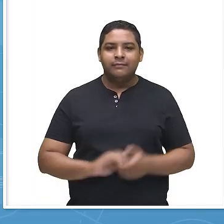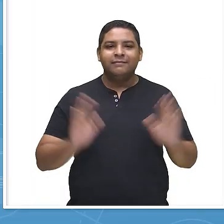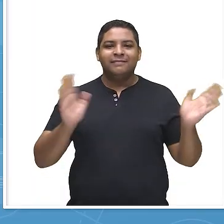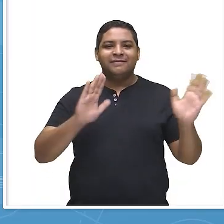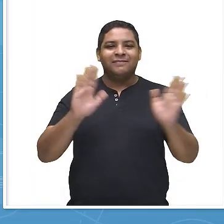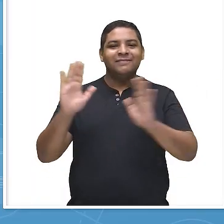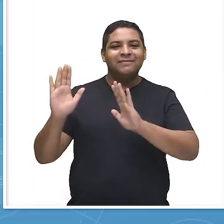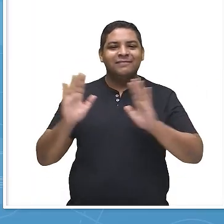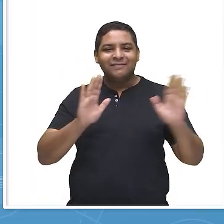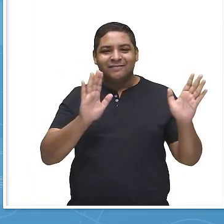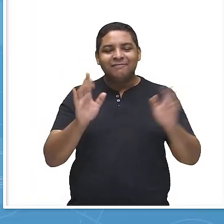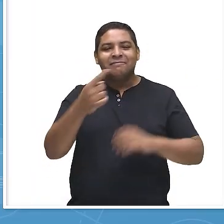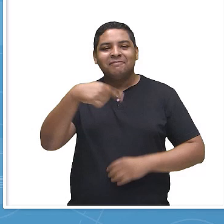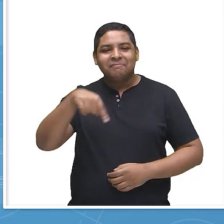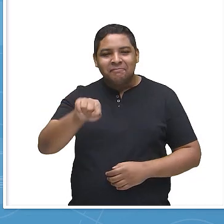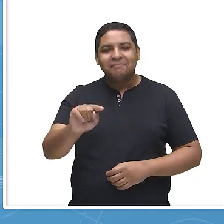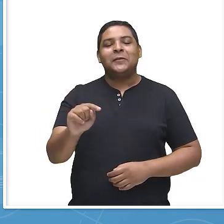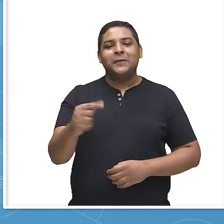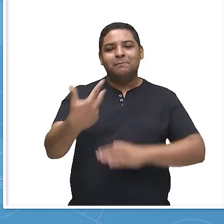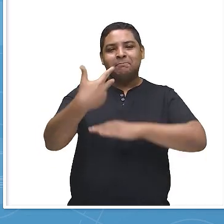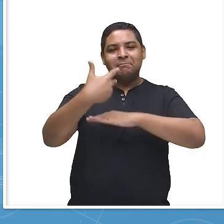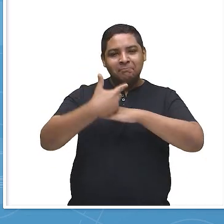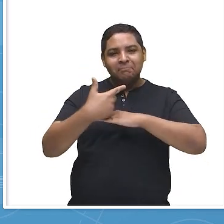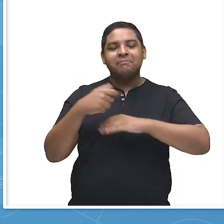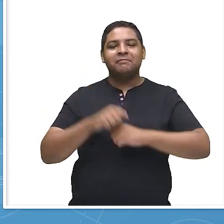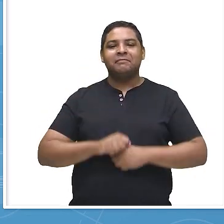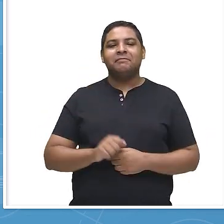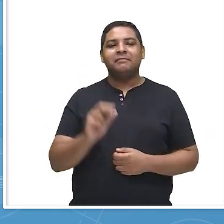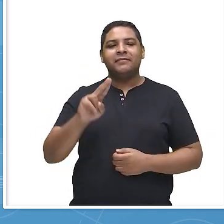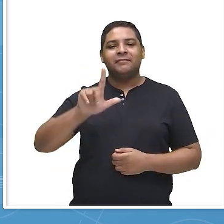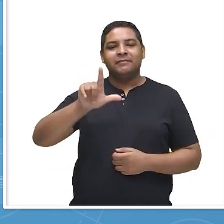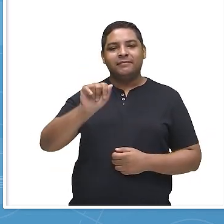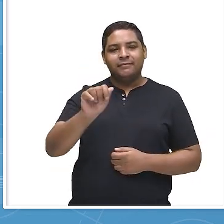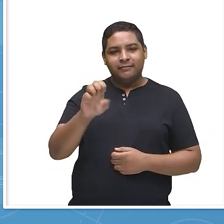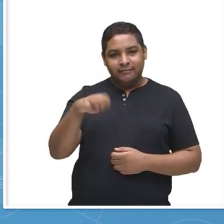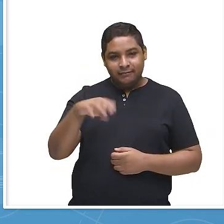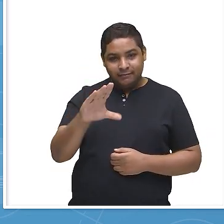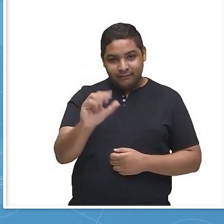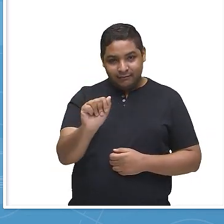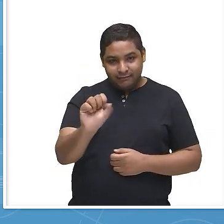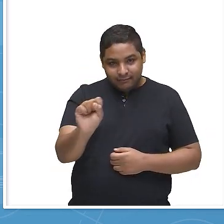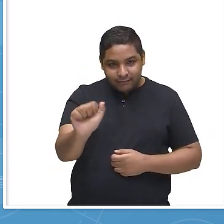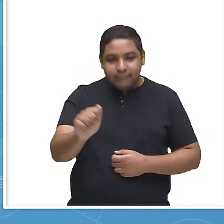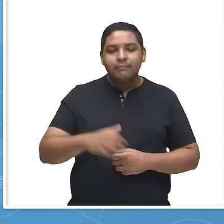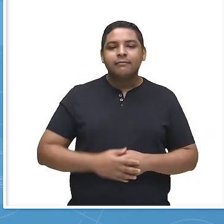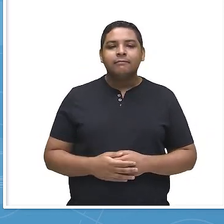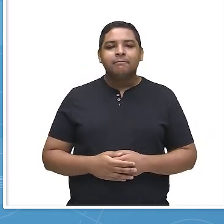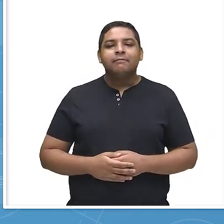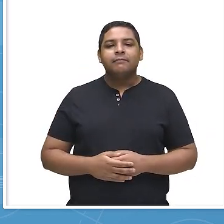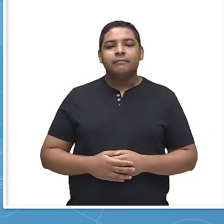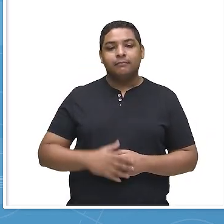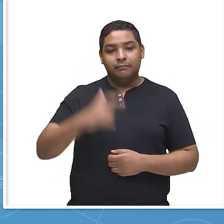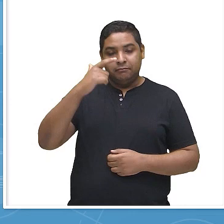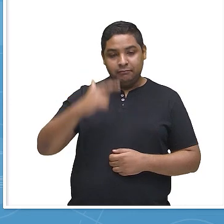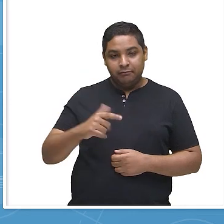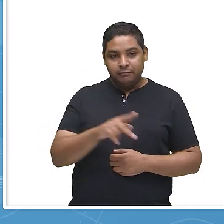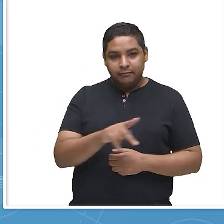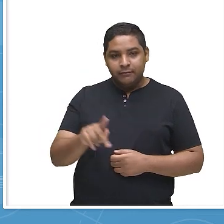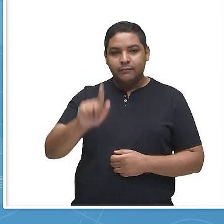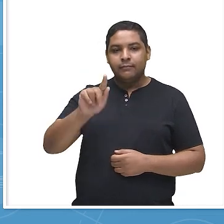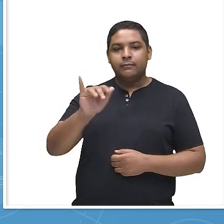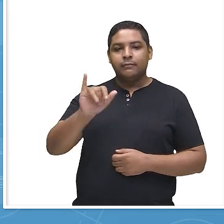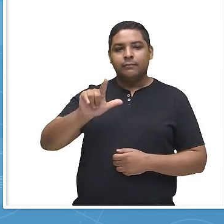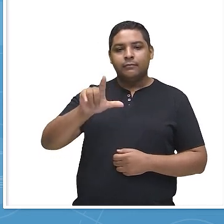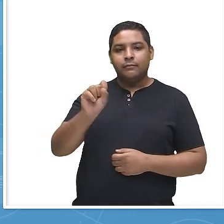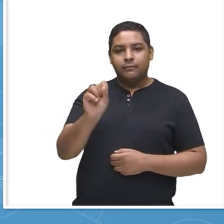Olá, você que está nos acompanhando pelo nosso aplicativo do Aula em Casa, minha cordial saudação. Eu sou o professor Gilson Dias e você que está